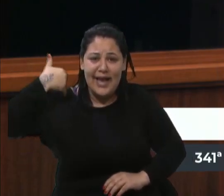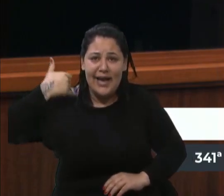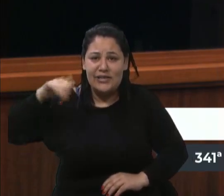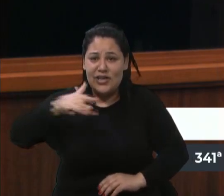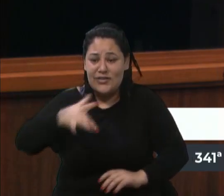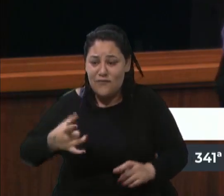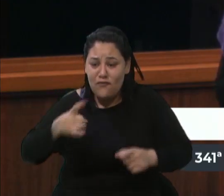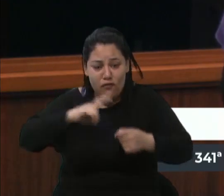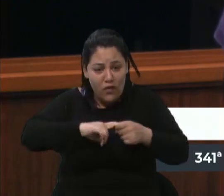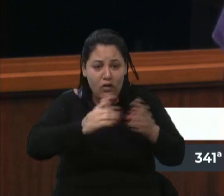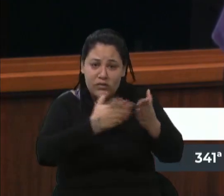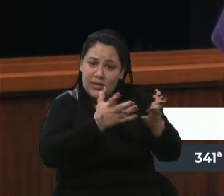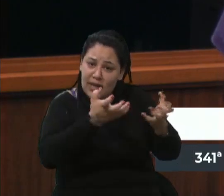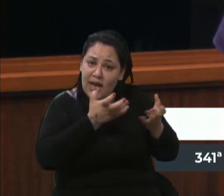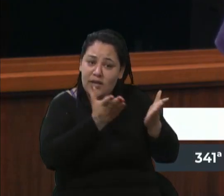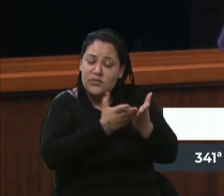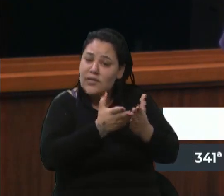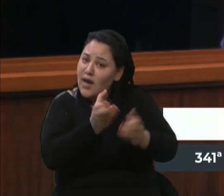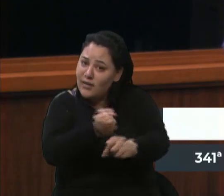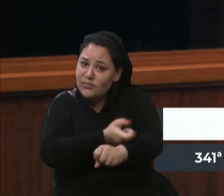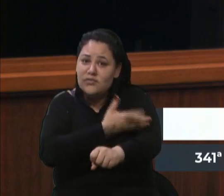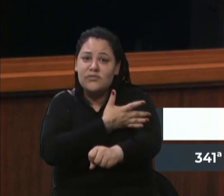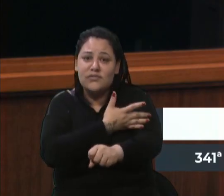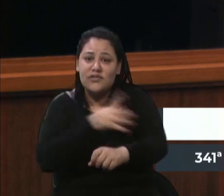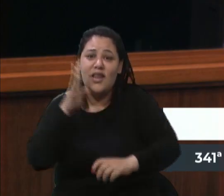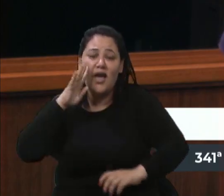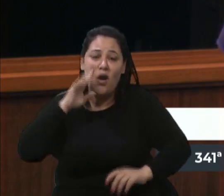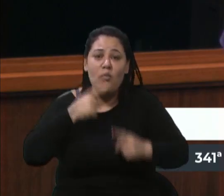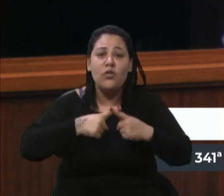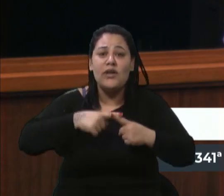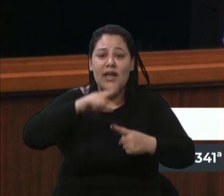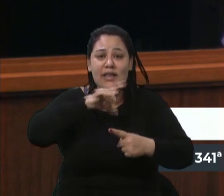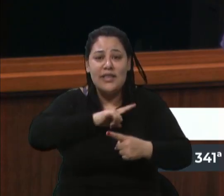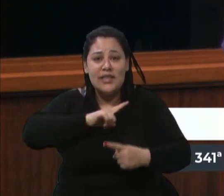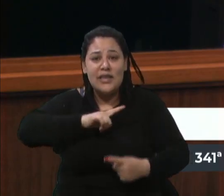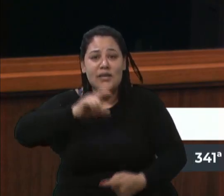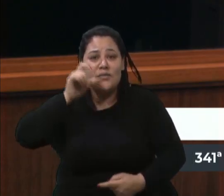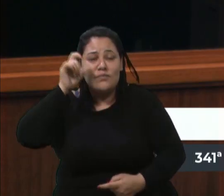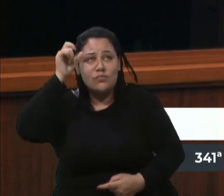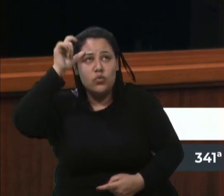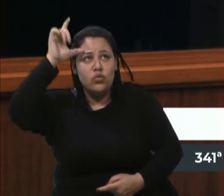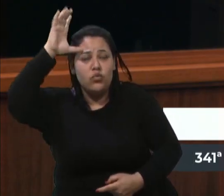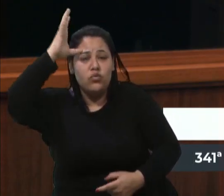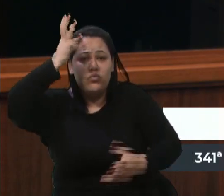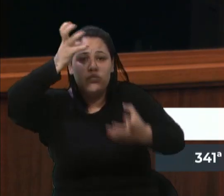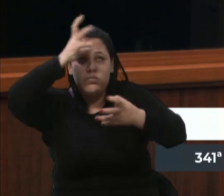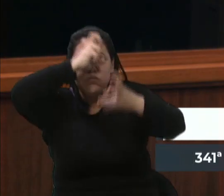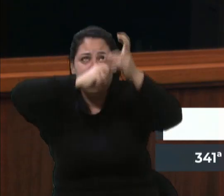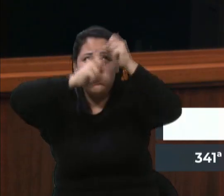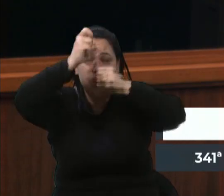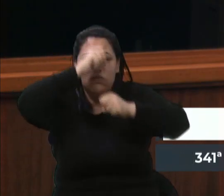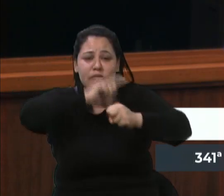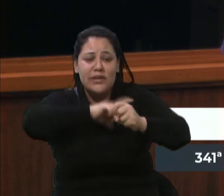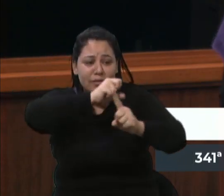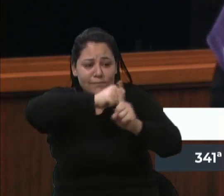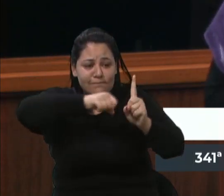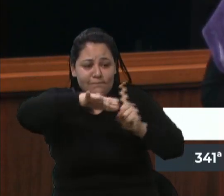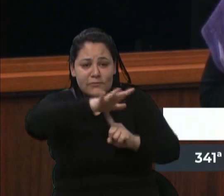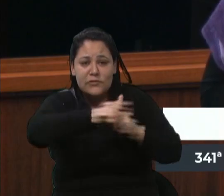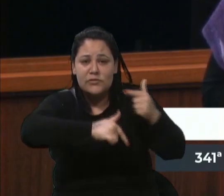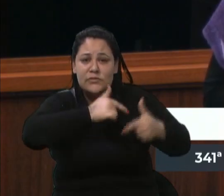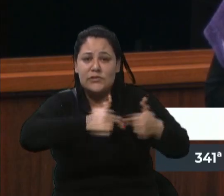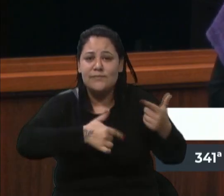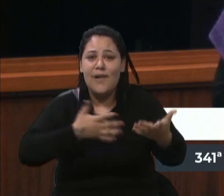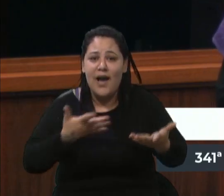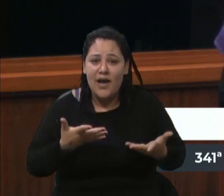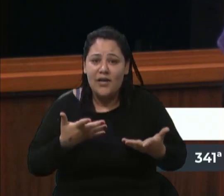voltam a estudar, é emocionante, porque elas têm o conhecimento, elas têm uma socialização e, ao